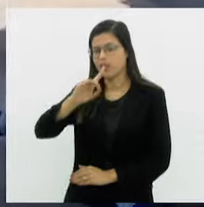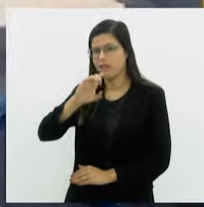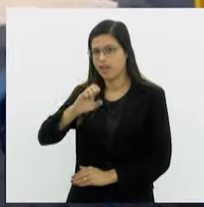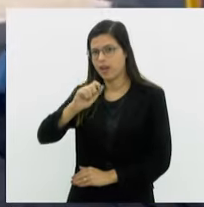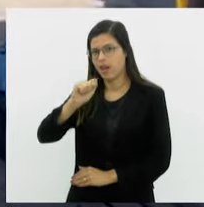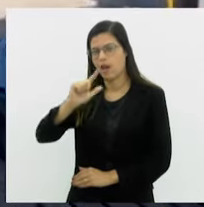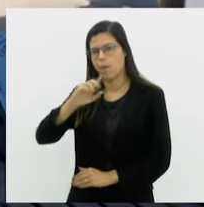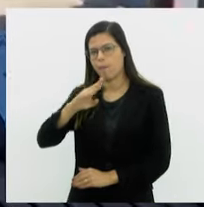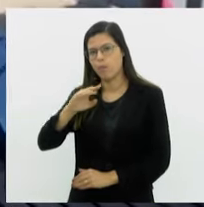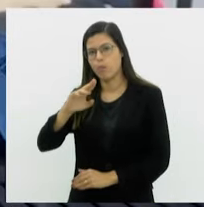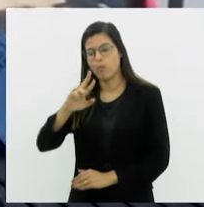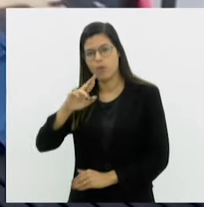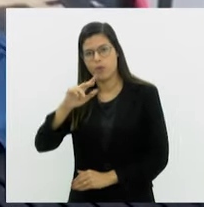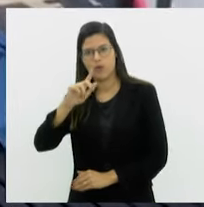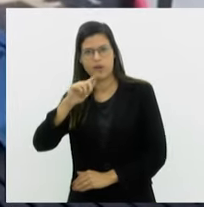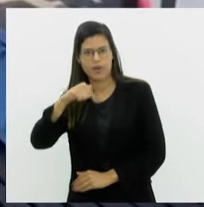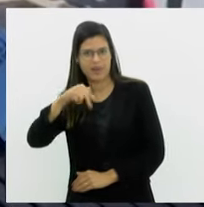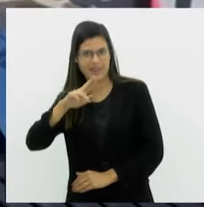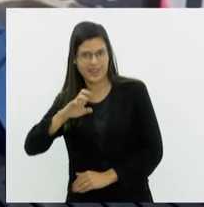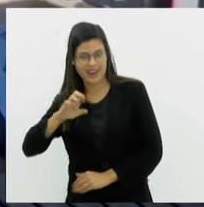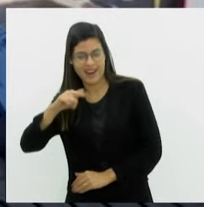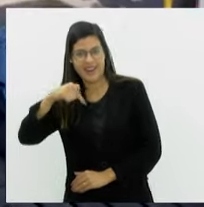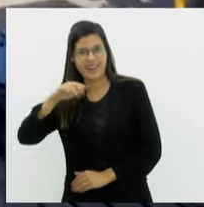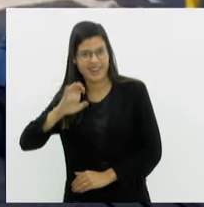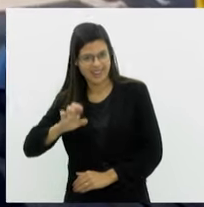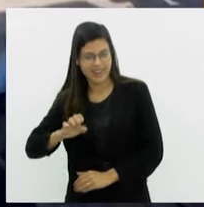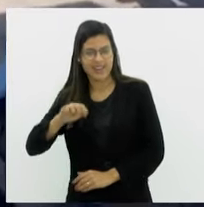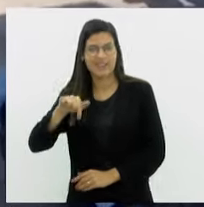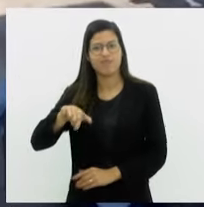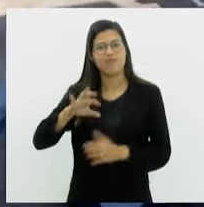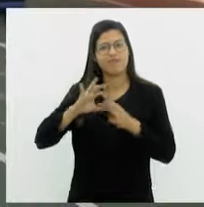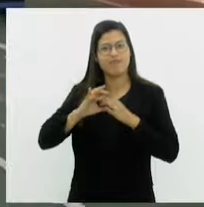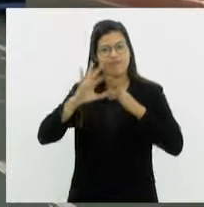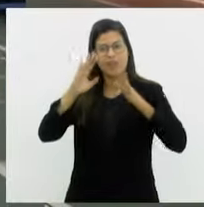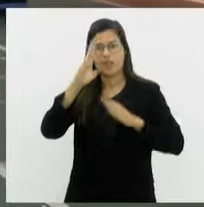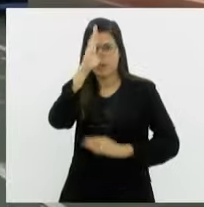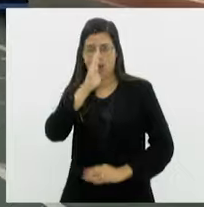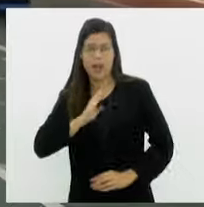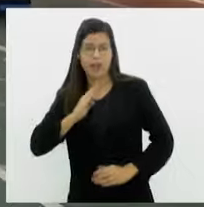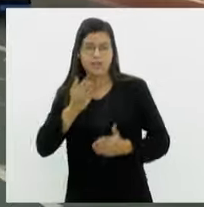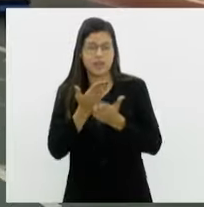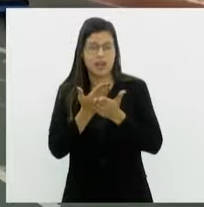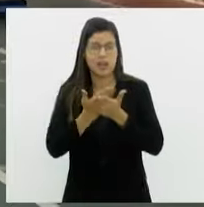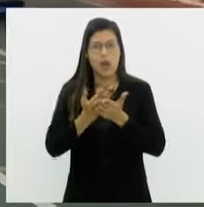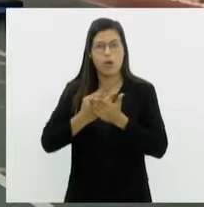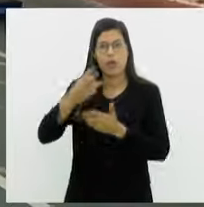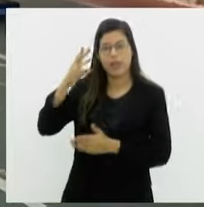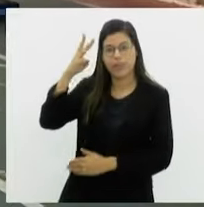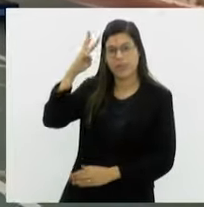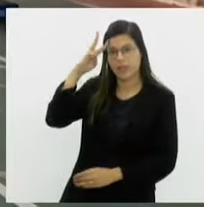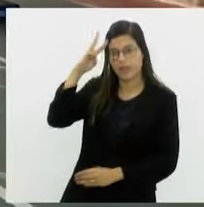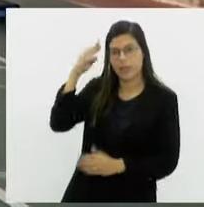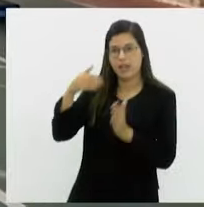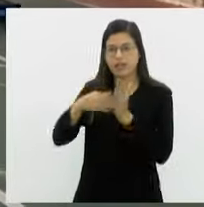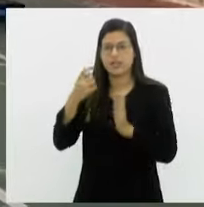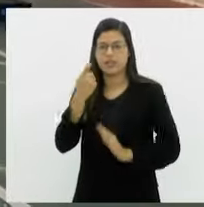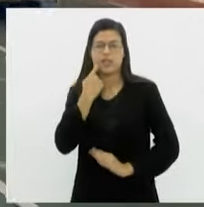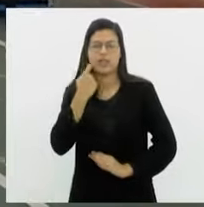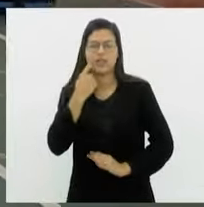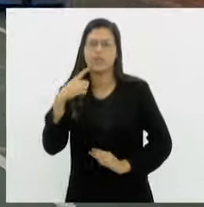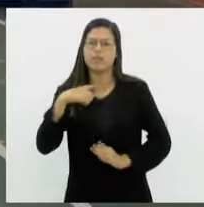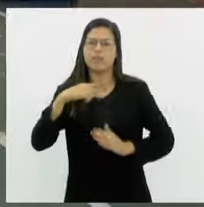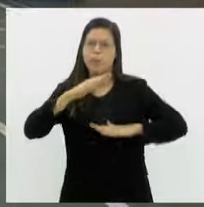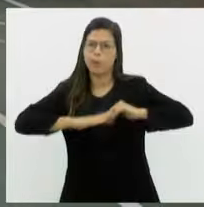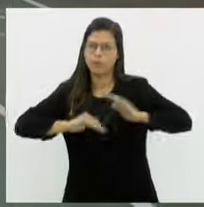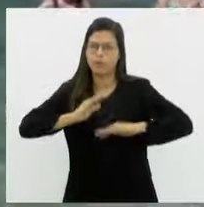idade, 500 vagas estão disponíveis no Parque Radical de Deodoro. As aulas acontecem de terça a sexta-feira, com orientação de